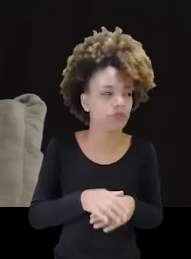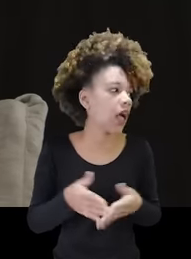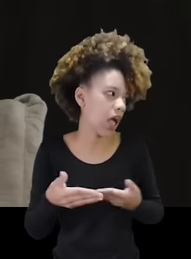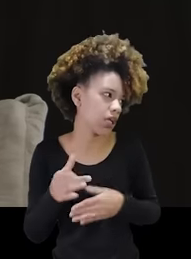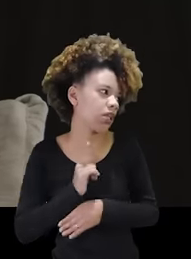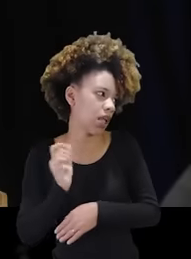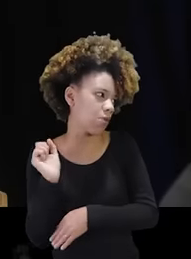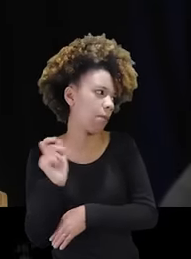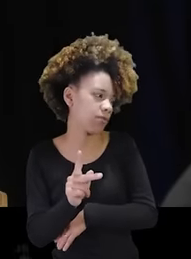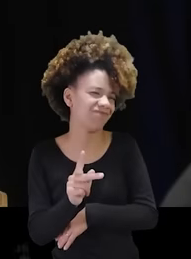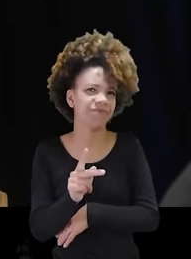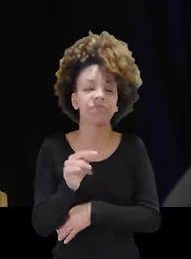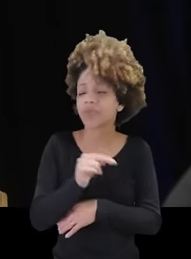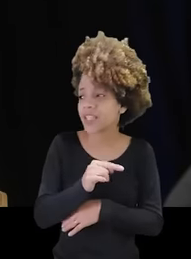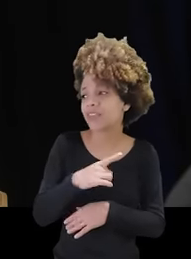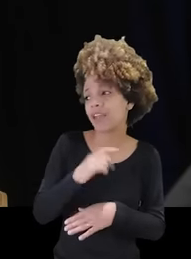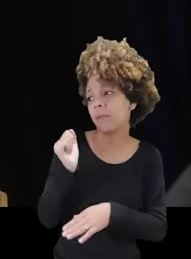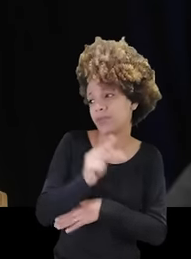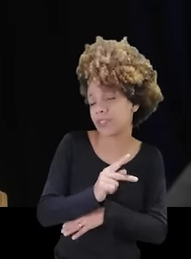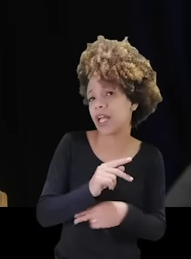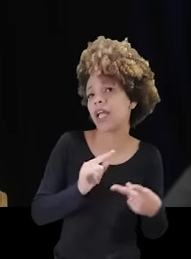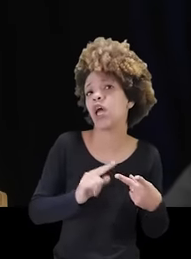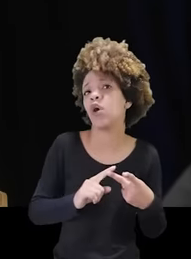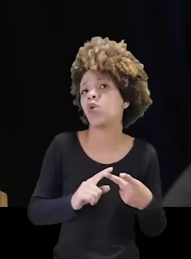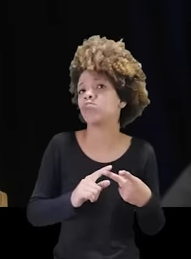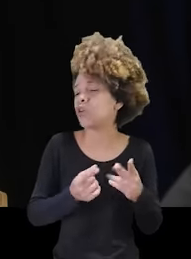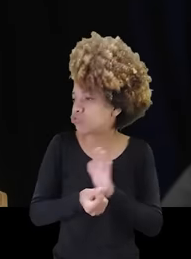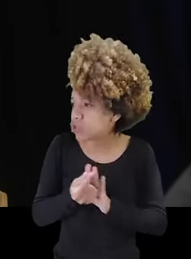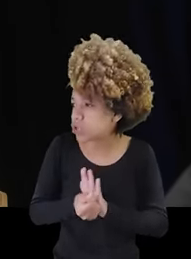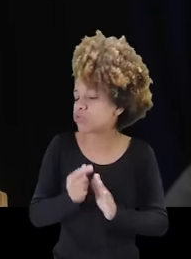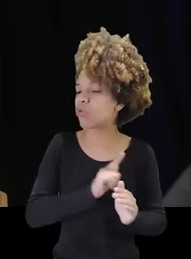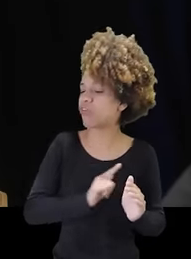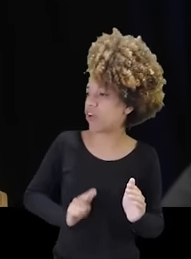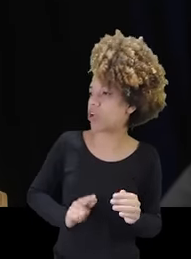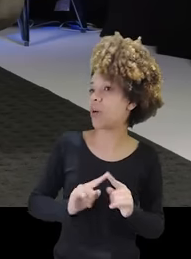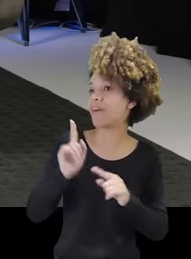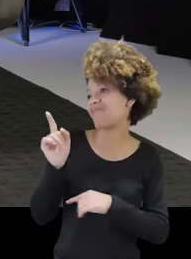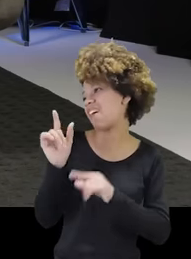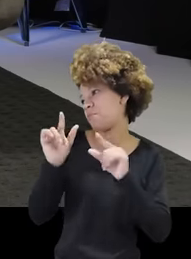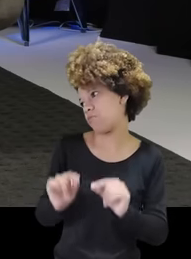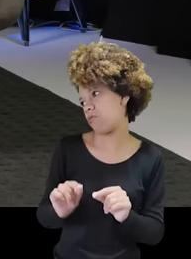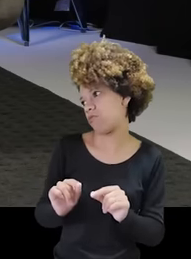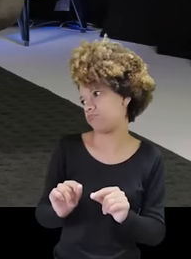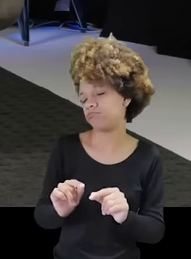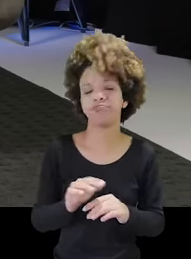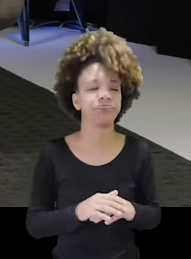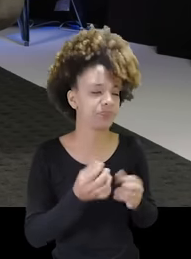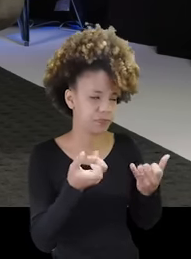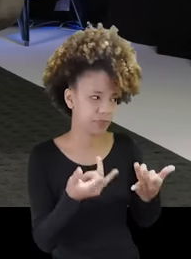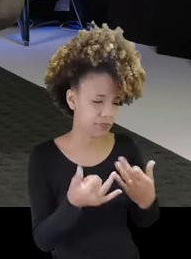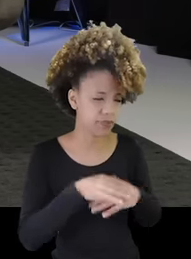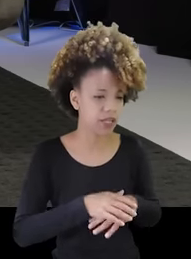para você tem aposentadoria aqui Eu achei até auxílio do governo essas coisas lá é bem menor do que aqui vamos falar